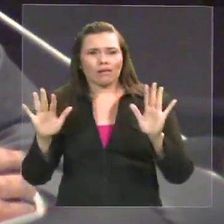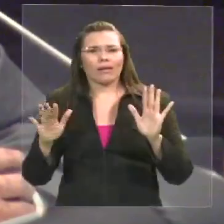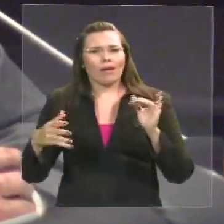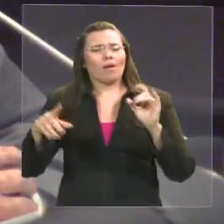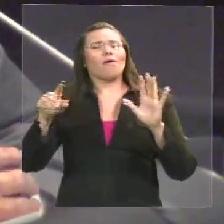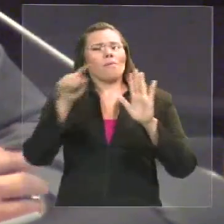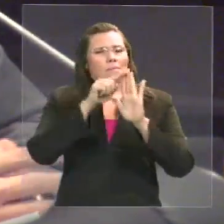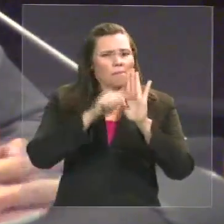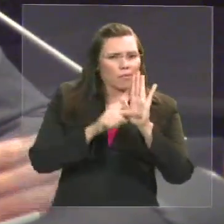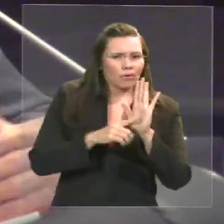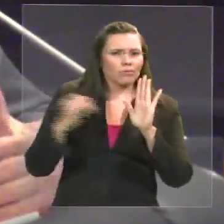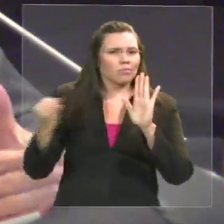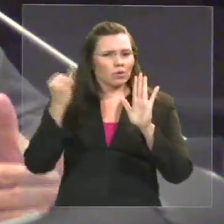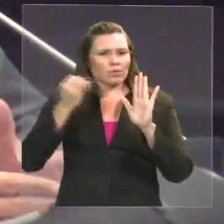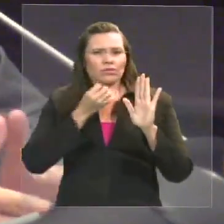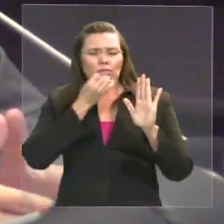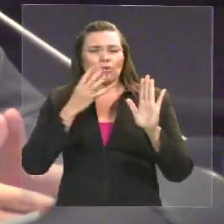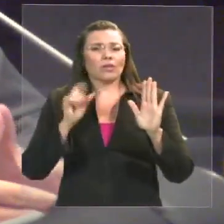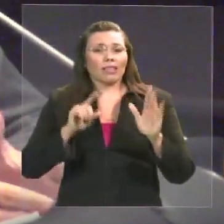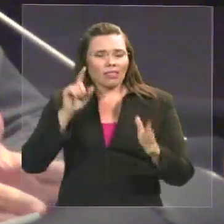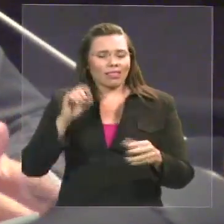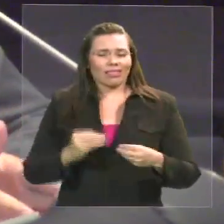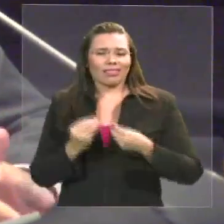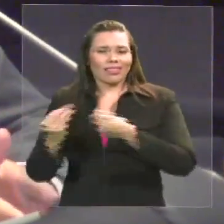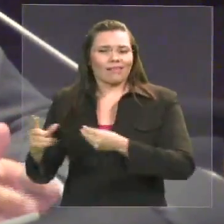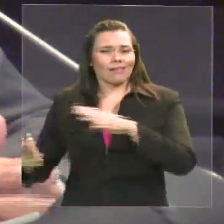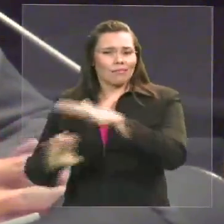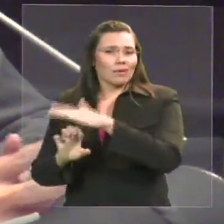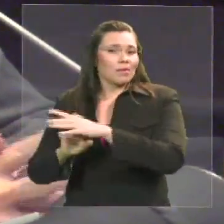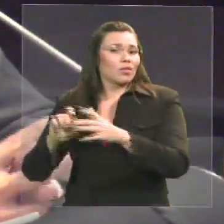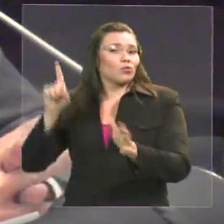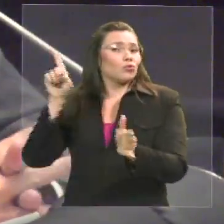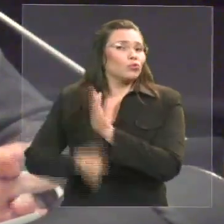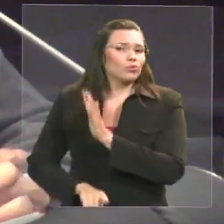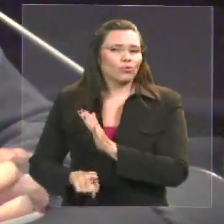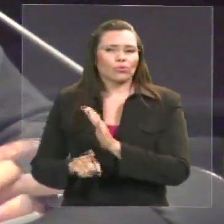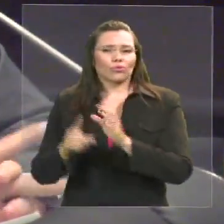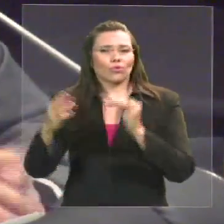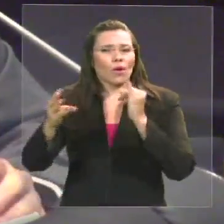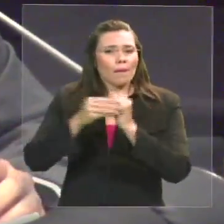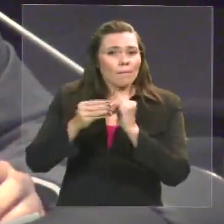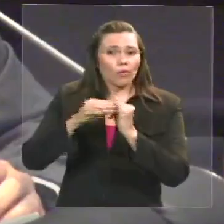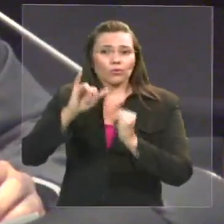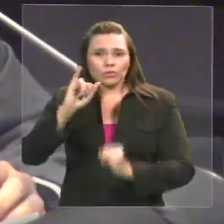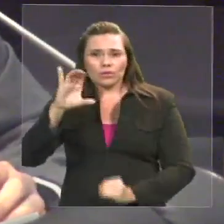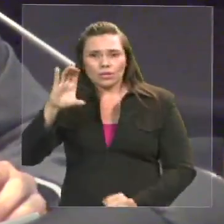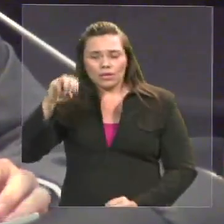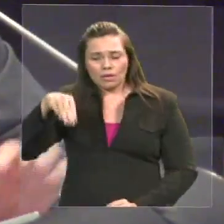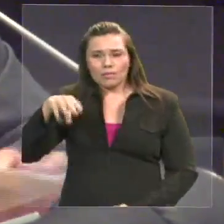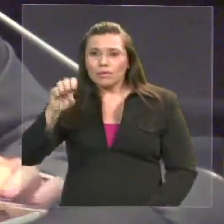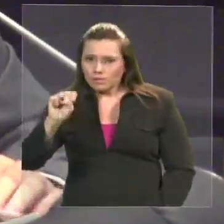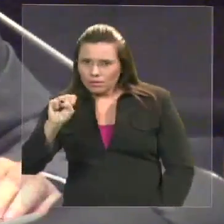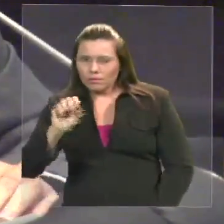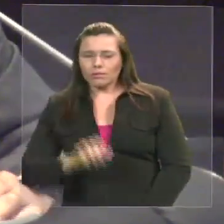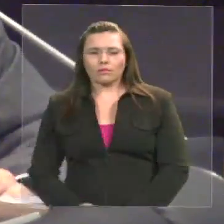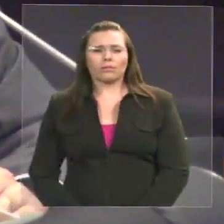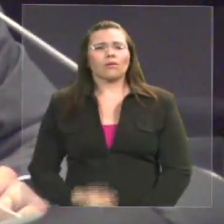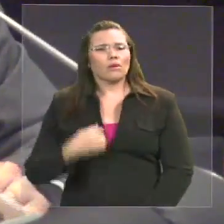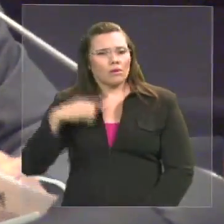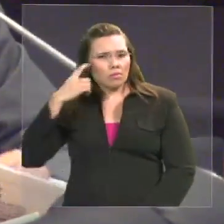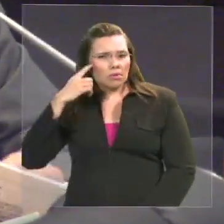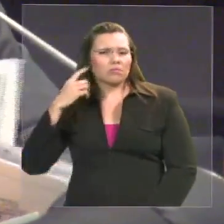Estado do Maranhão e, principalmente, gerar emprego, que é onde precisamos aqui dar oportunidade para o nosso povo. Então, com certeza, nós vamos